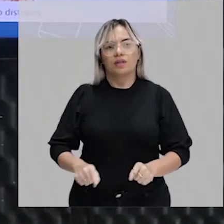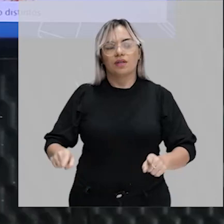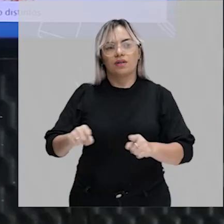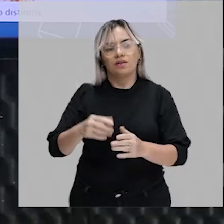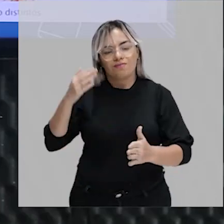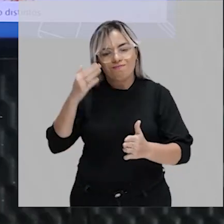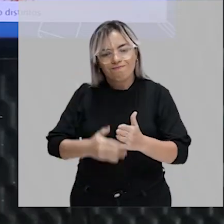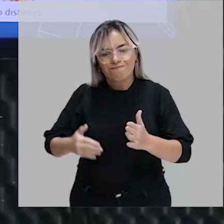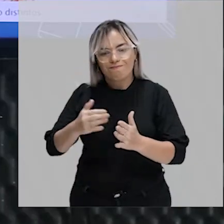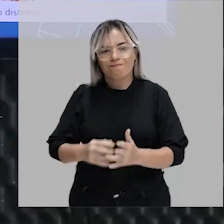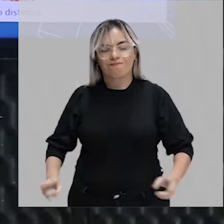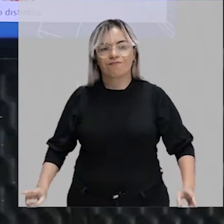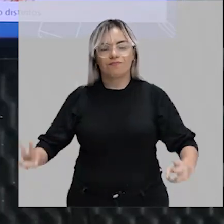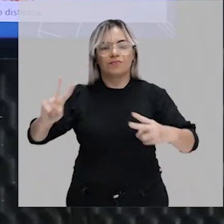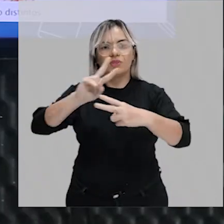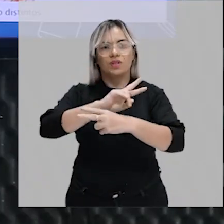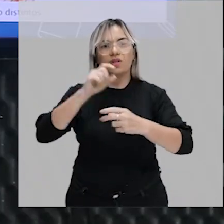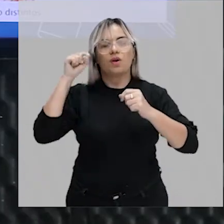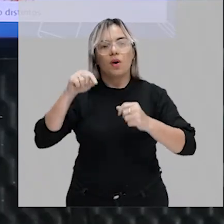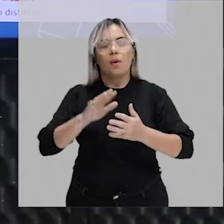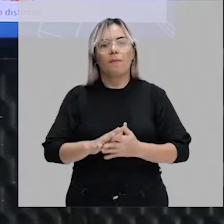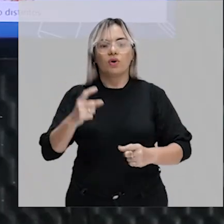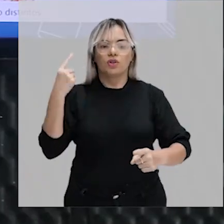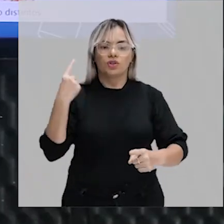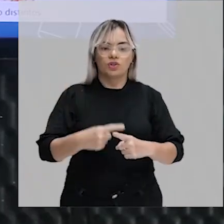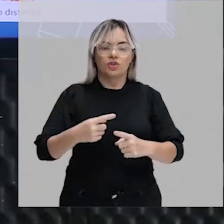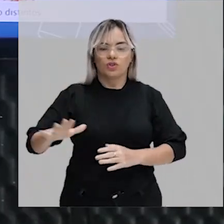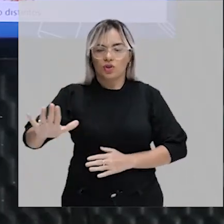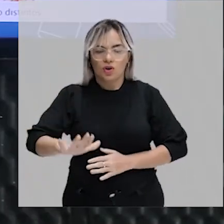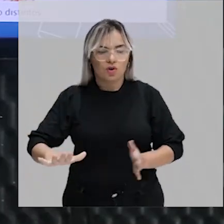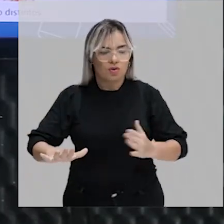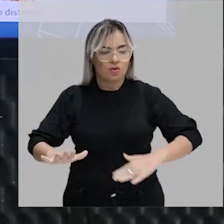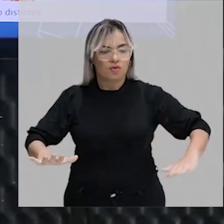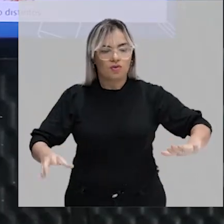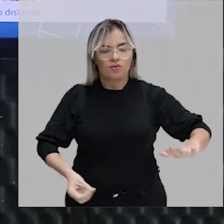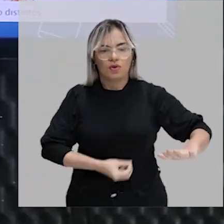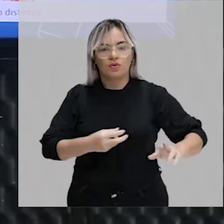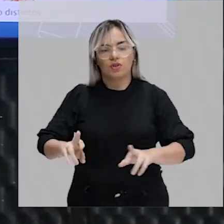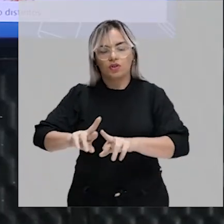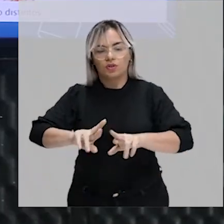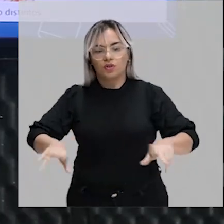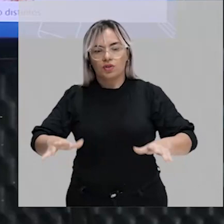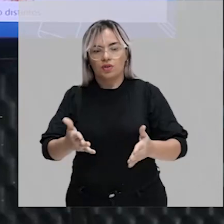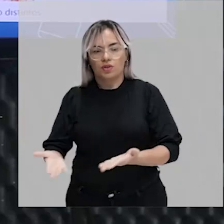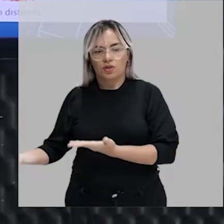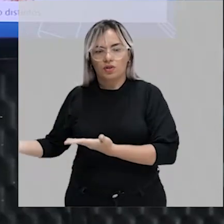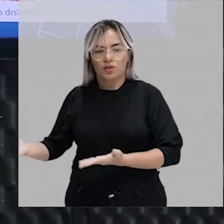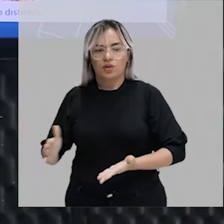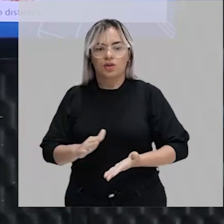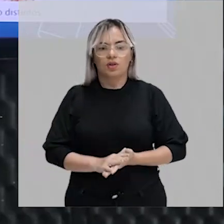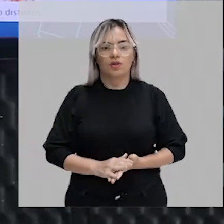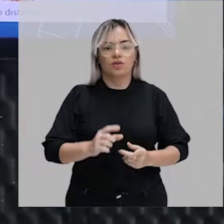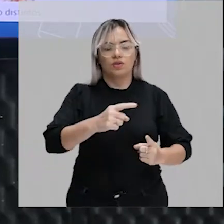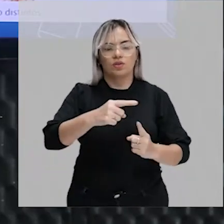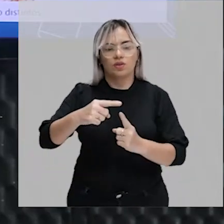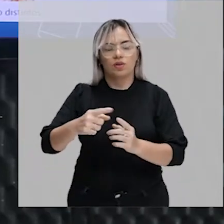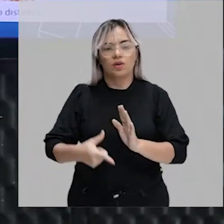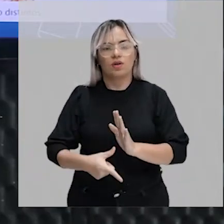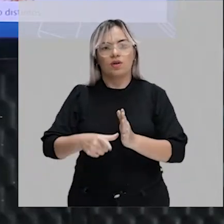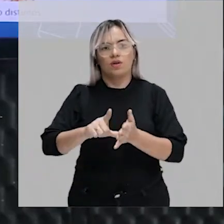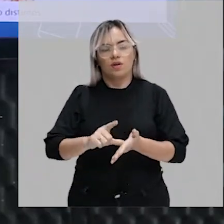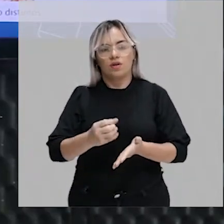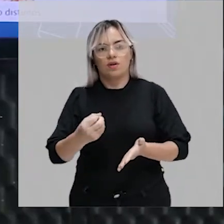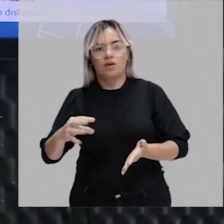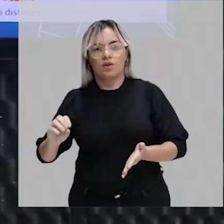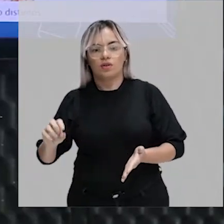cruzarem, porque se estão vivendo em ambientes diferentes, não tem como eles se cruzarem. Então, é um mecanismo pré-zigótico. Impediu a formação de